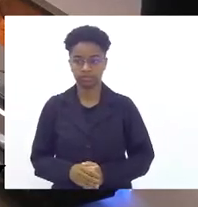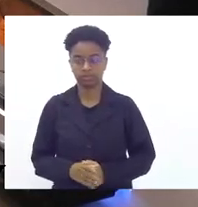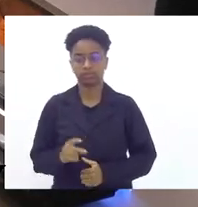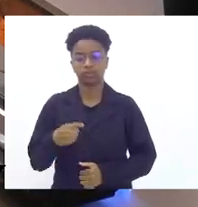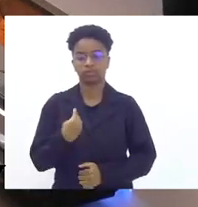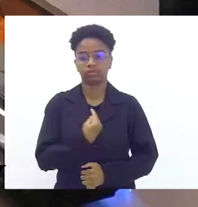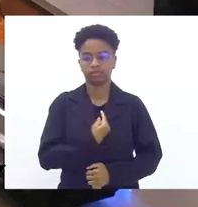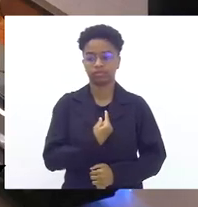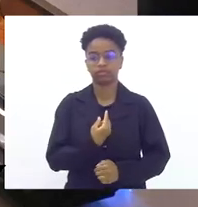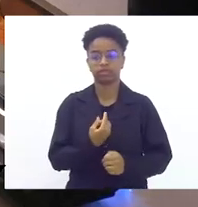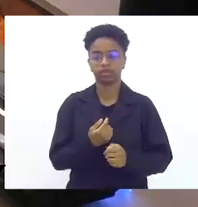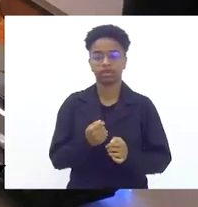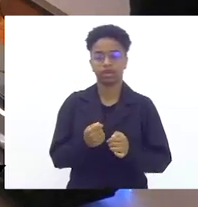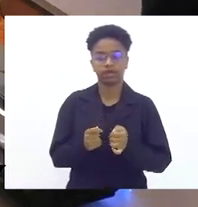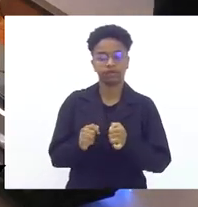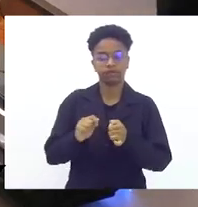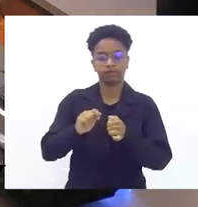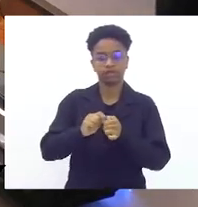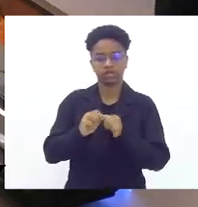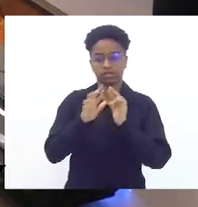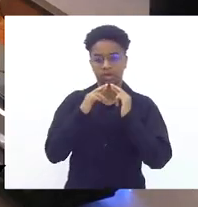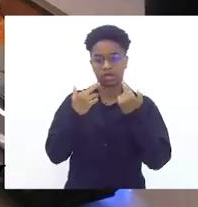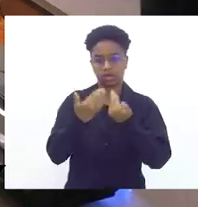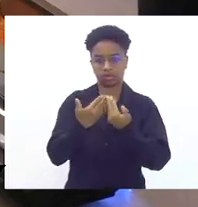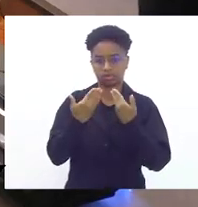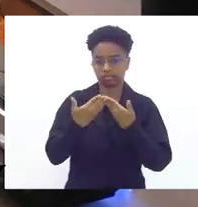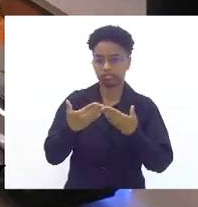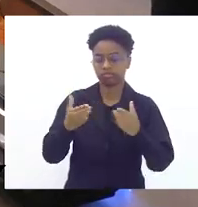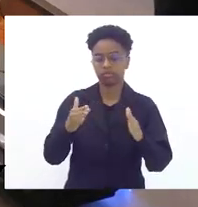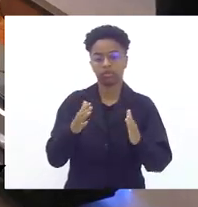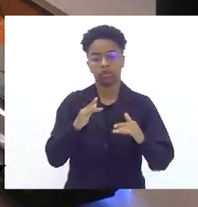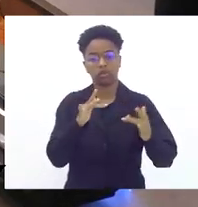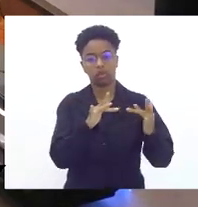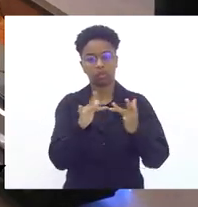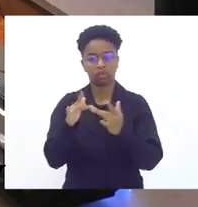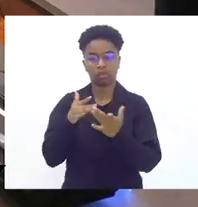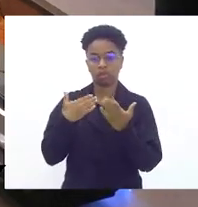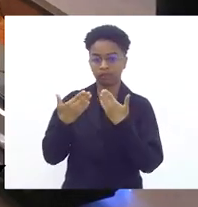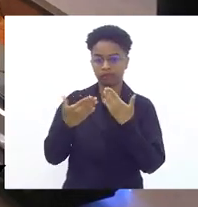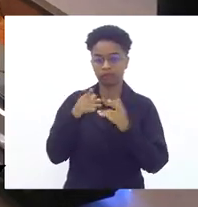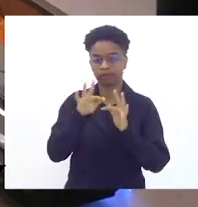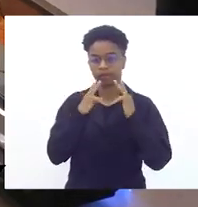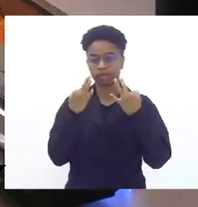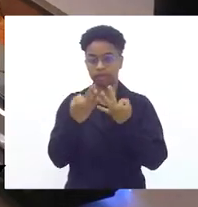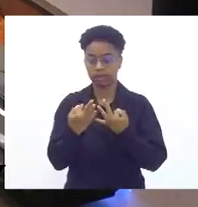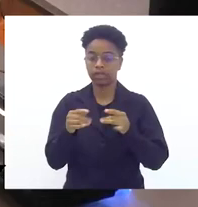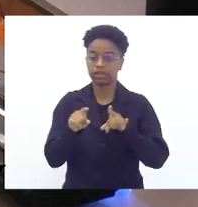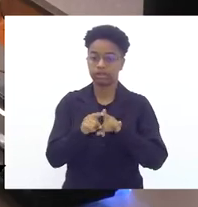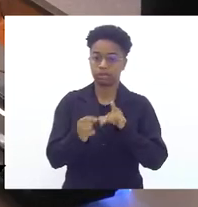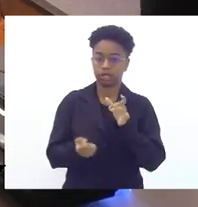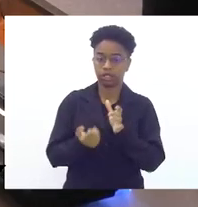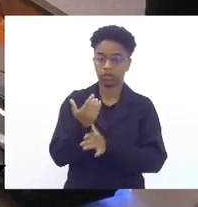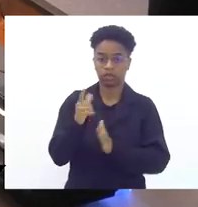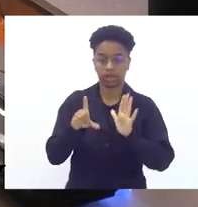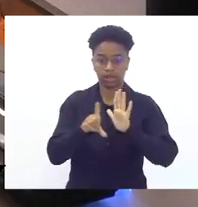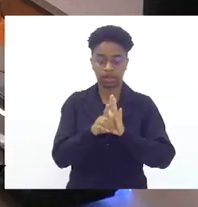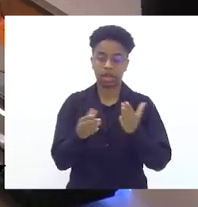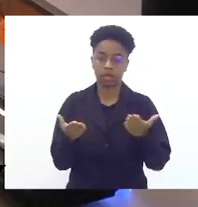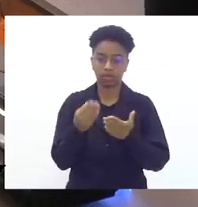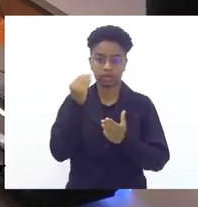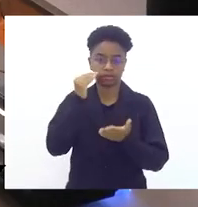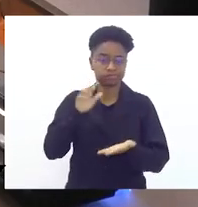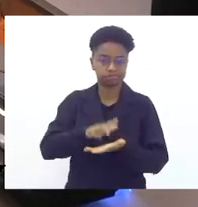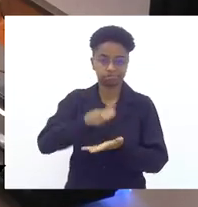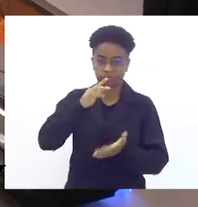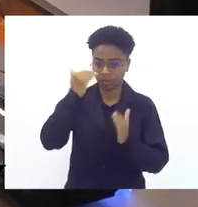uma audiência ouvimos a família e dessa audiência resultou um projeto que virou lei e agora a gente tá no cumpre esse da Lei e